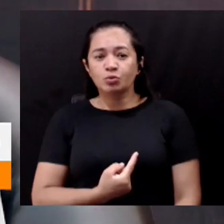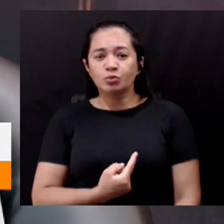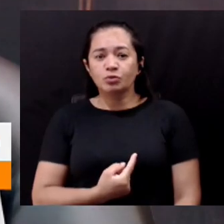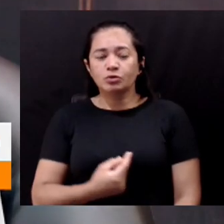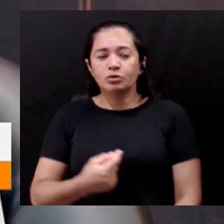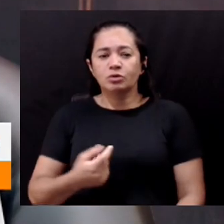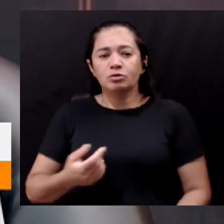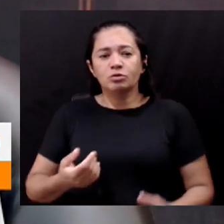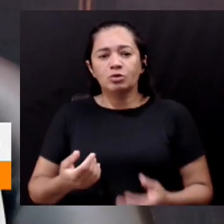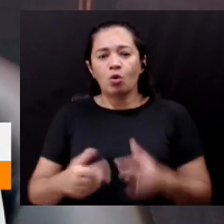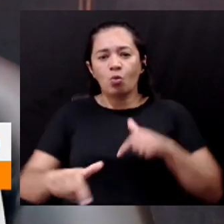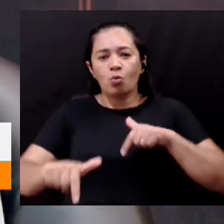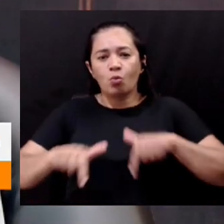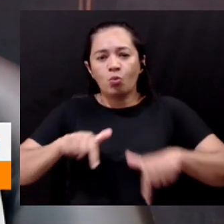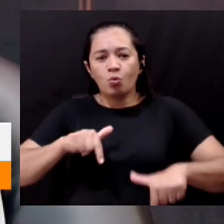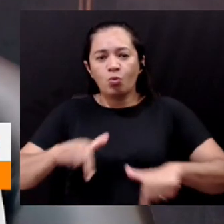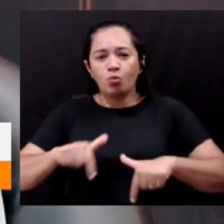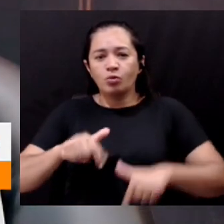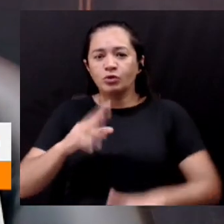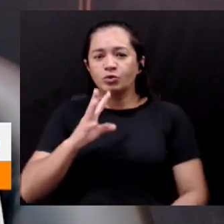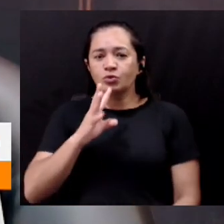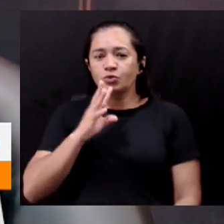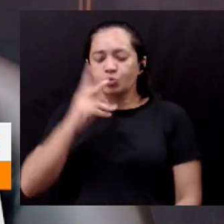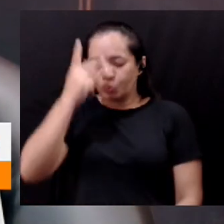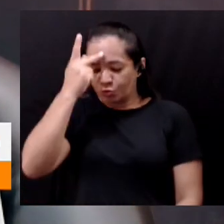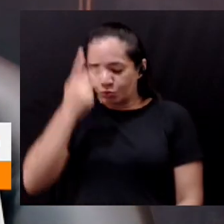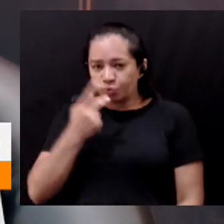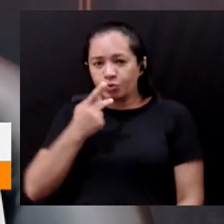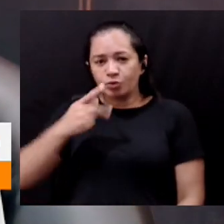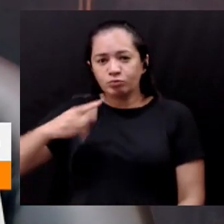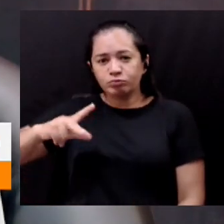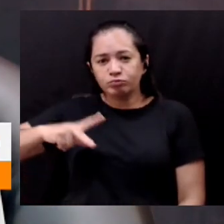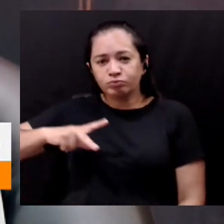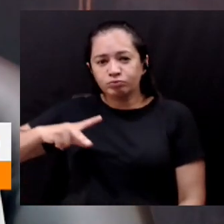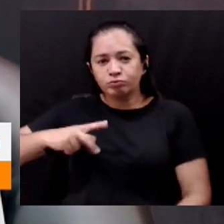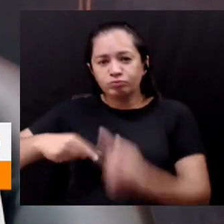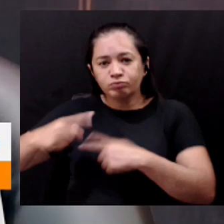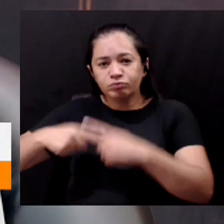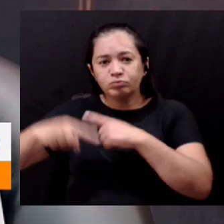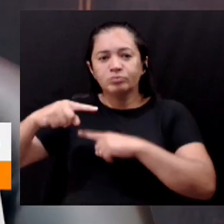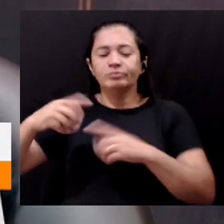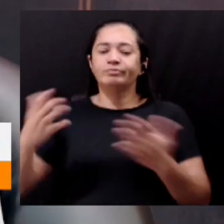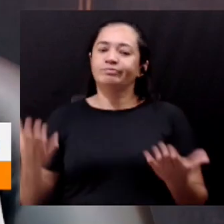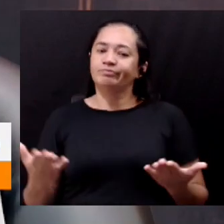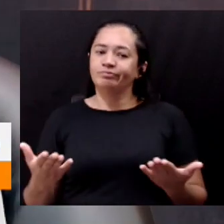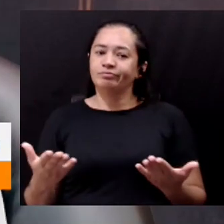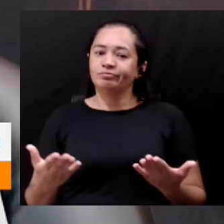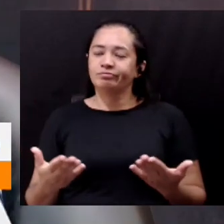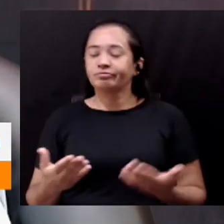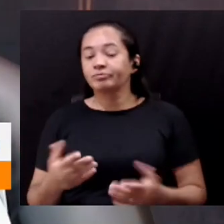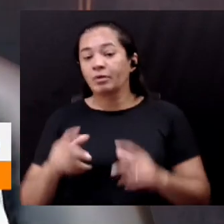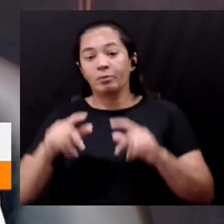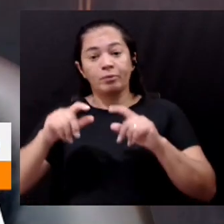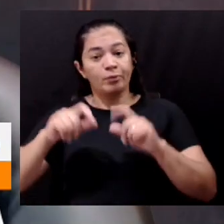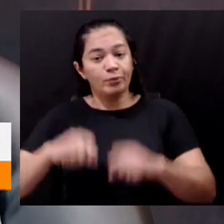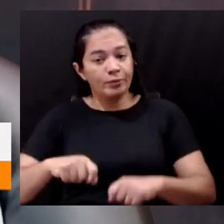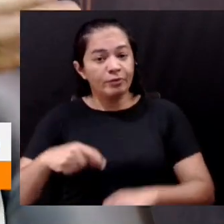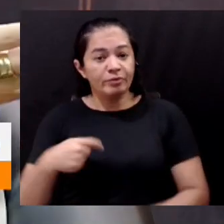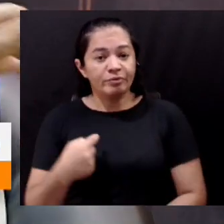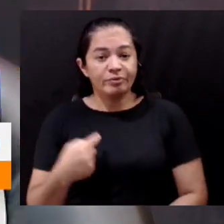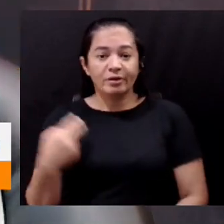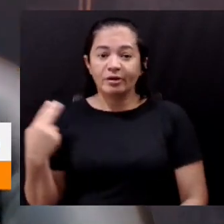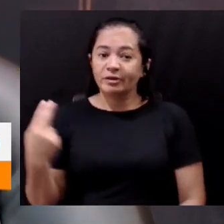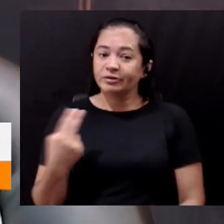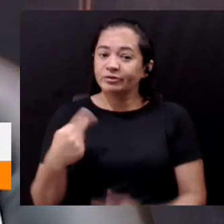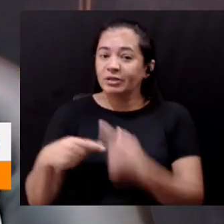de autoconhecimento, de autodesenvolvimento neste lado, muito provavelmente a gente não consegue desenvolver a empatia, e